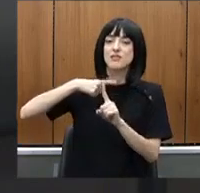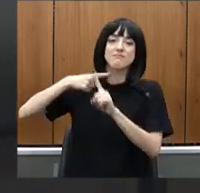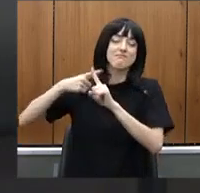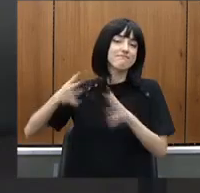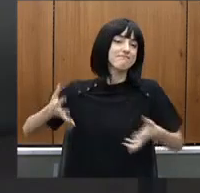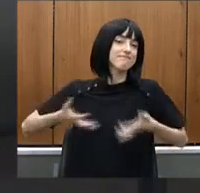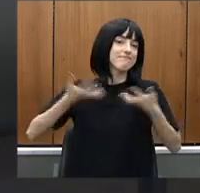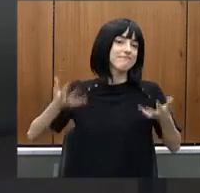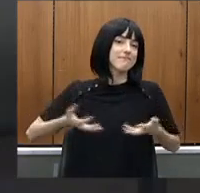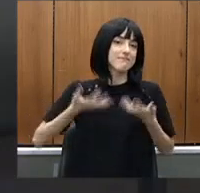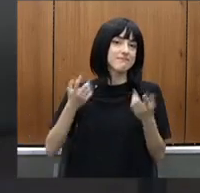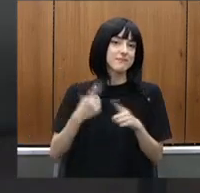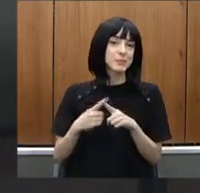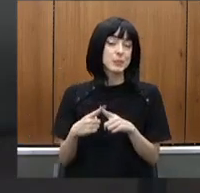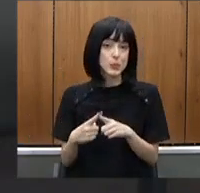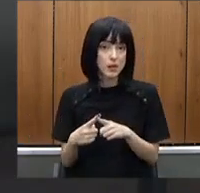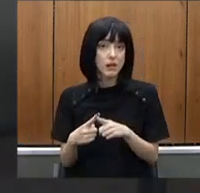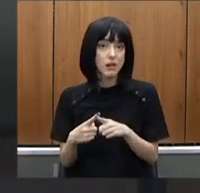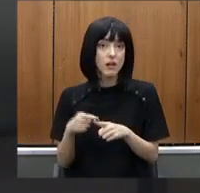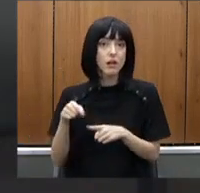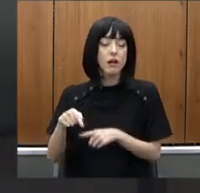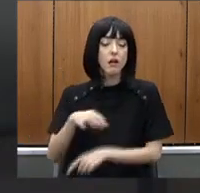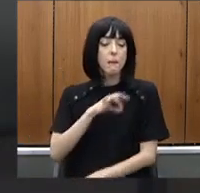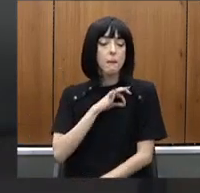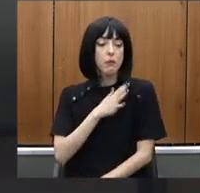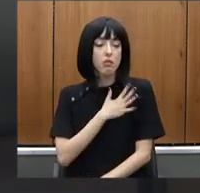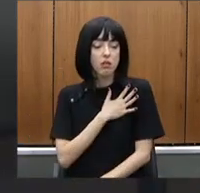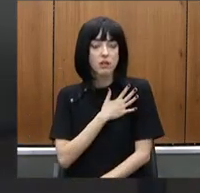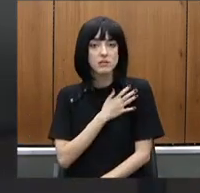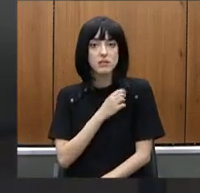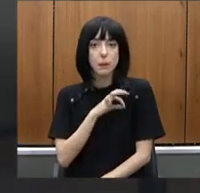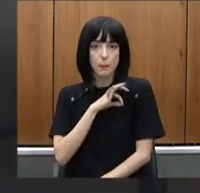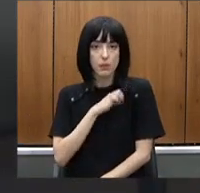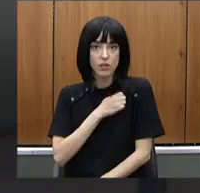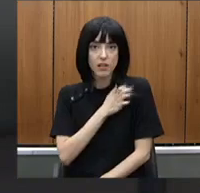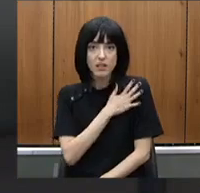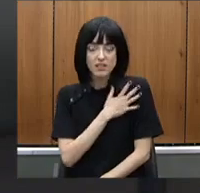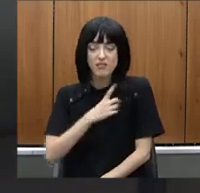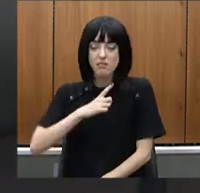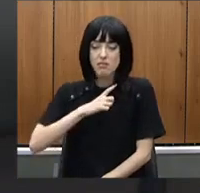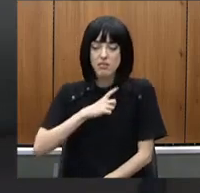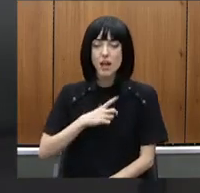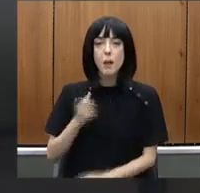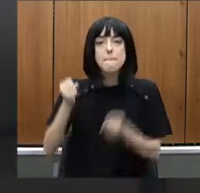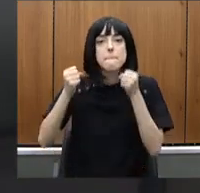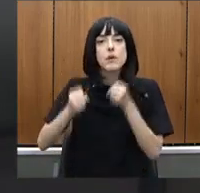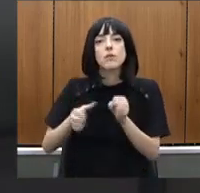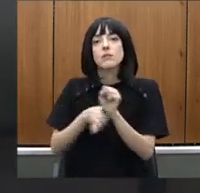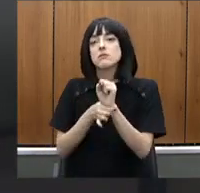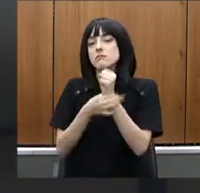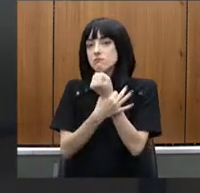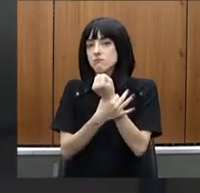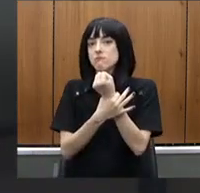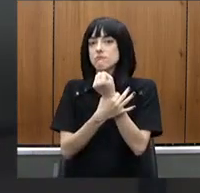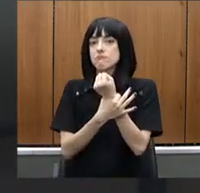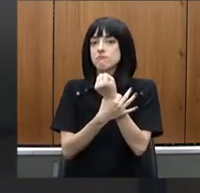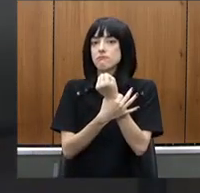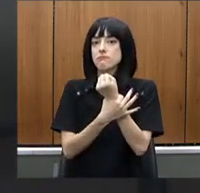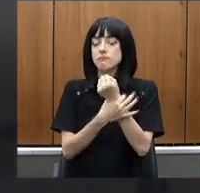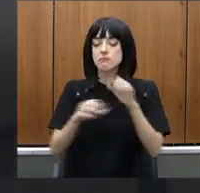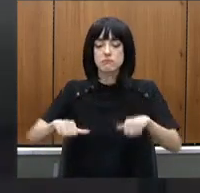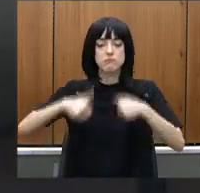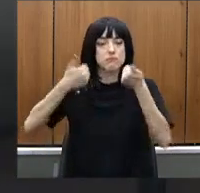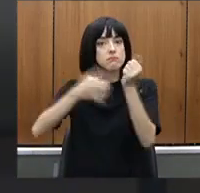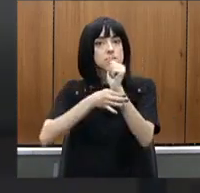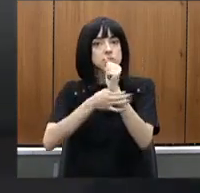que exerce o poder de polícia o poder de fazer segurança e não só que em Belo Horizonte da mesma forma os contatos que